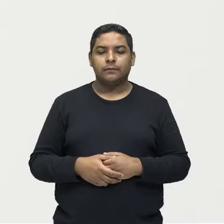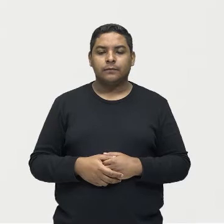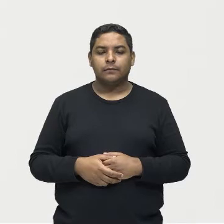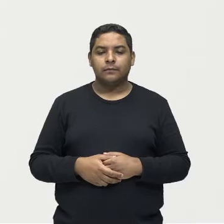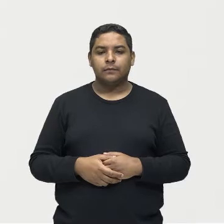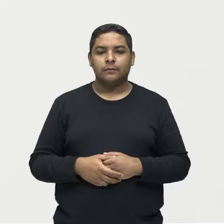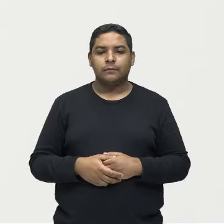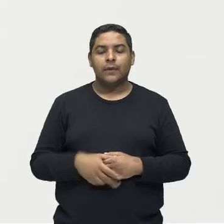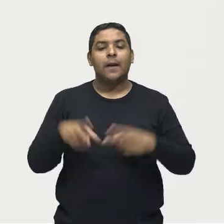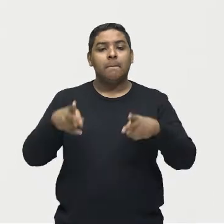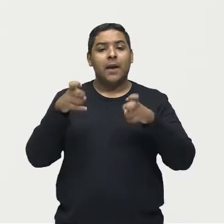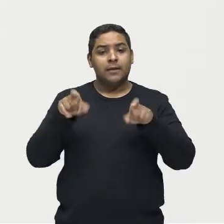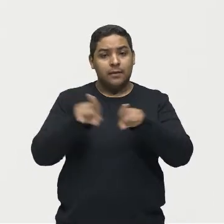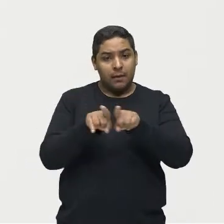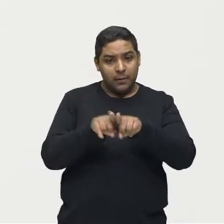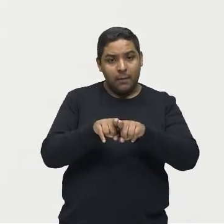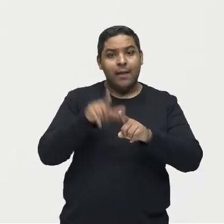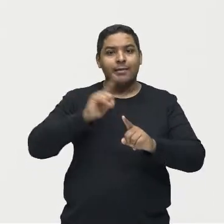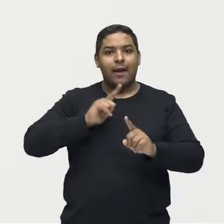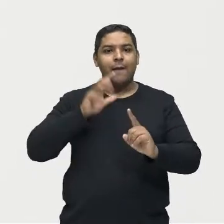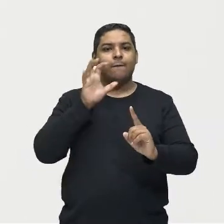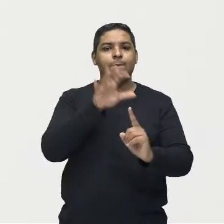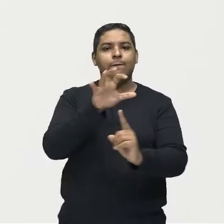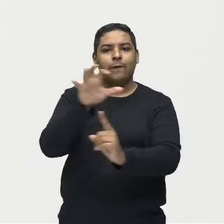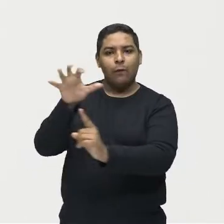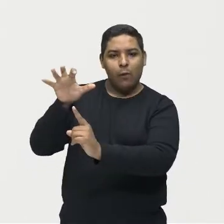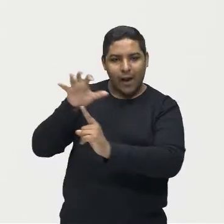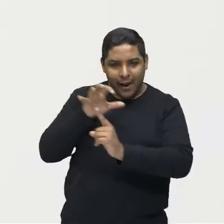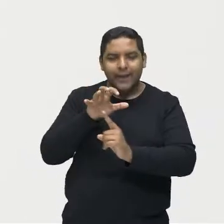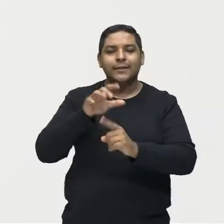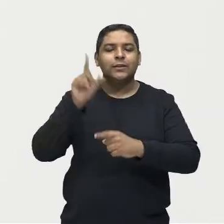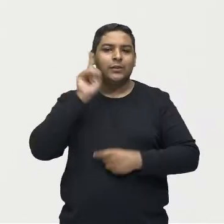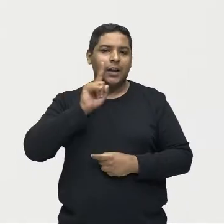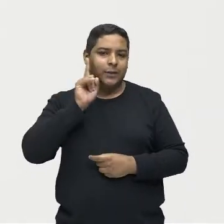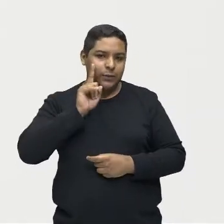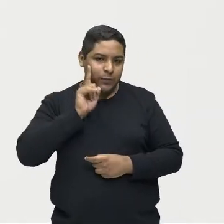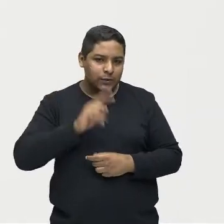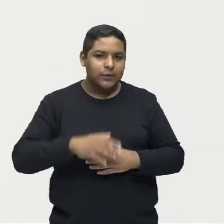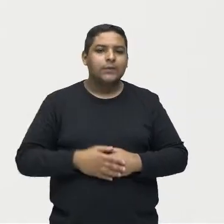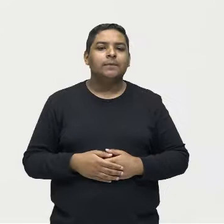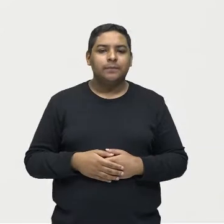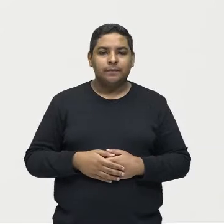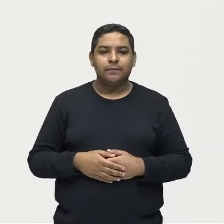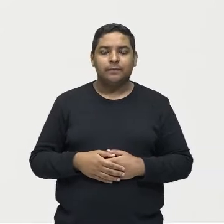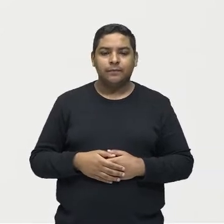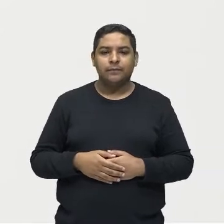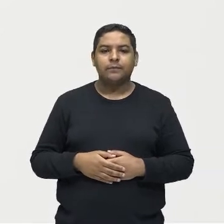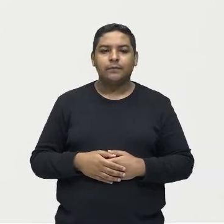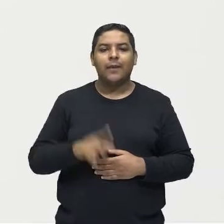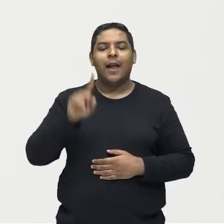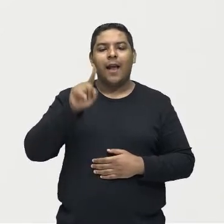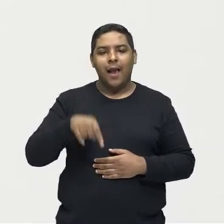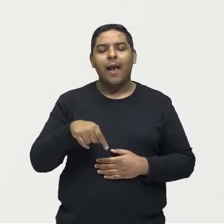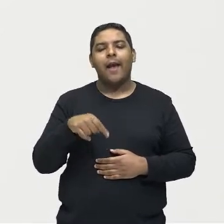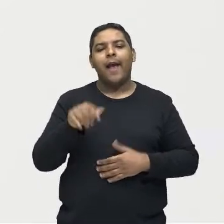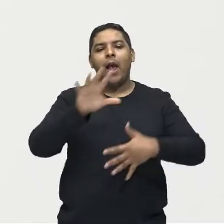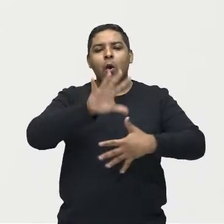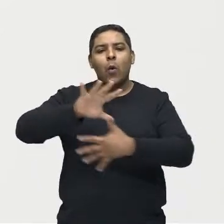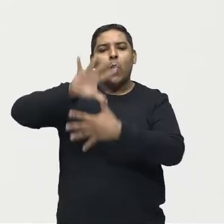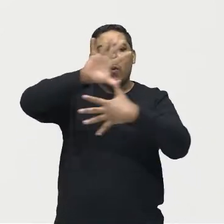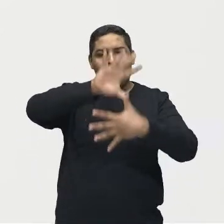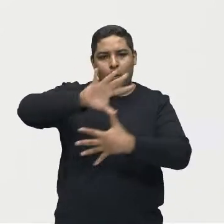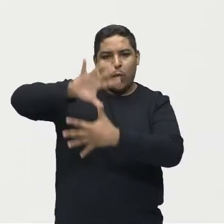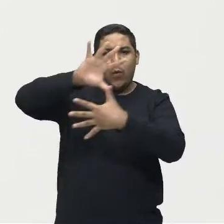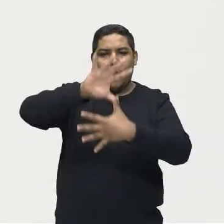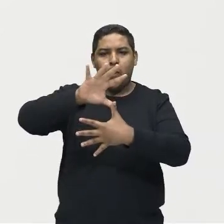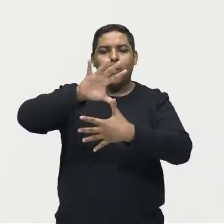de influência dos Estados Unidos da América, que vai pegar aqui o continente americano, né? Pega a América